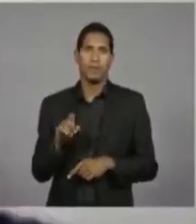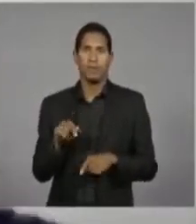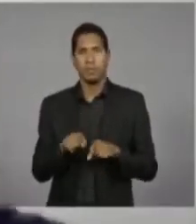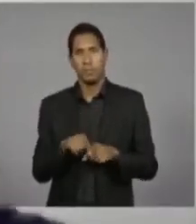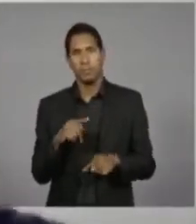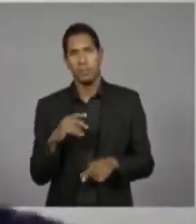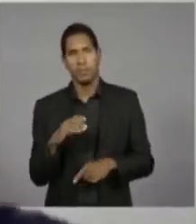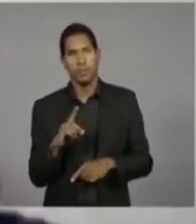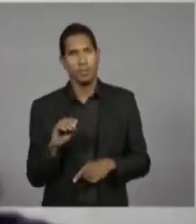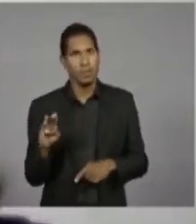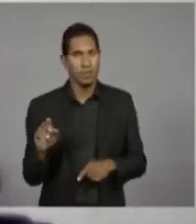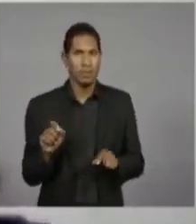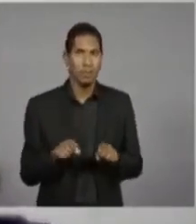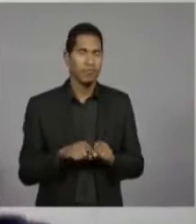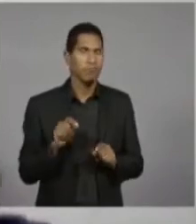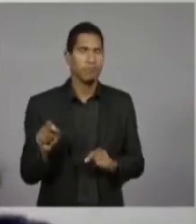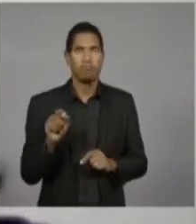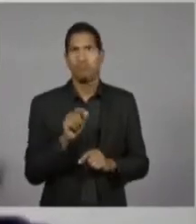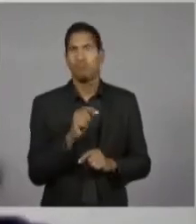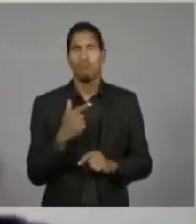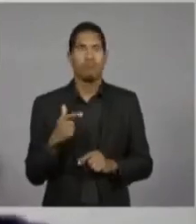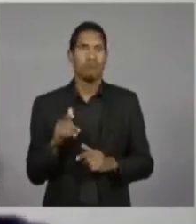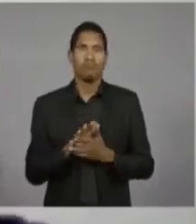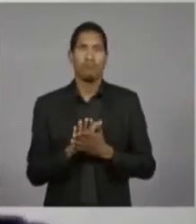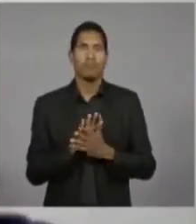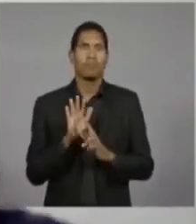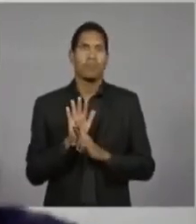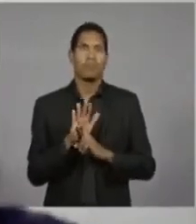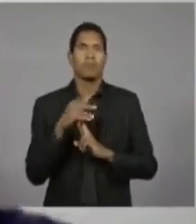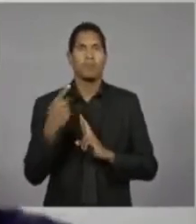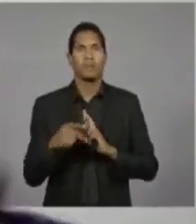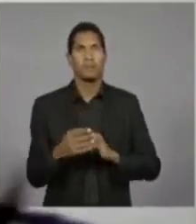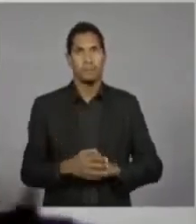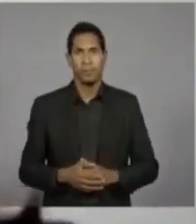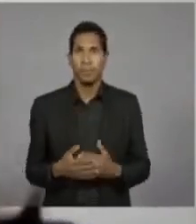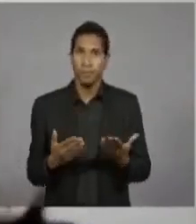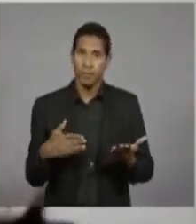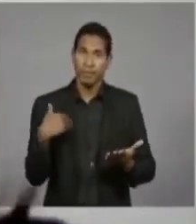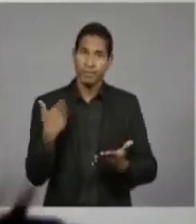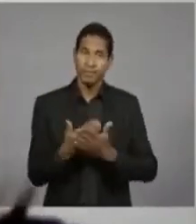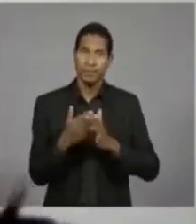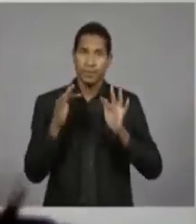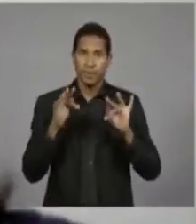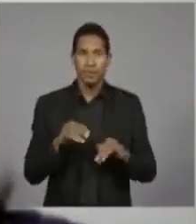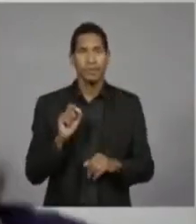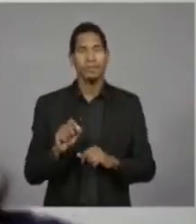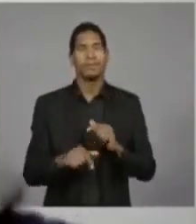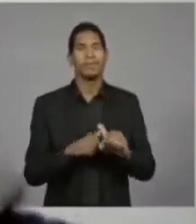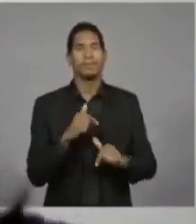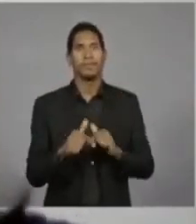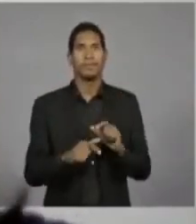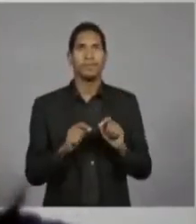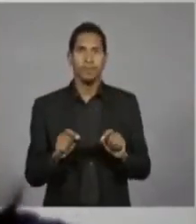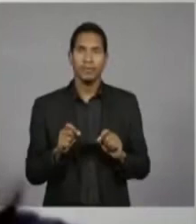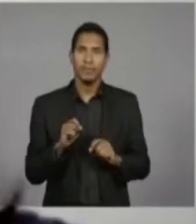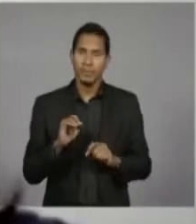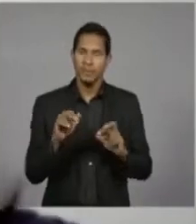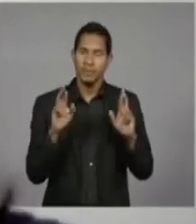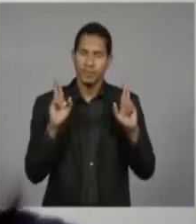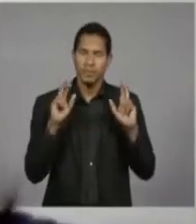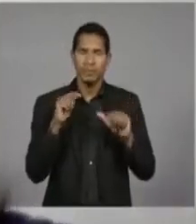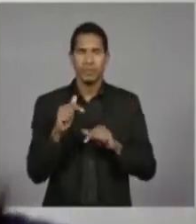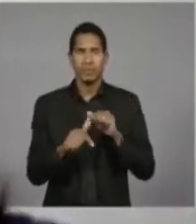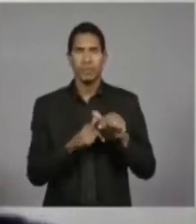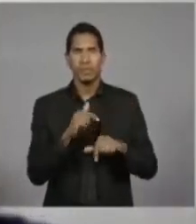PCdoB, e nenhum de nós está representado. Mas até o final deste mandato, se for possível